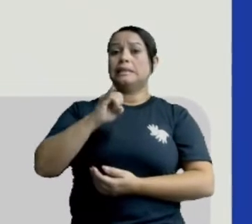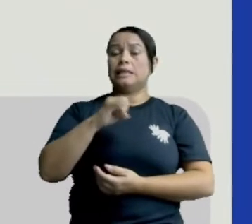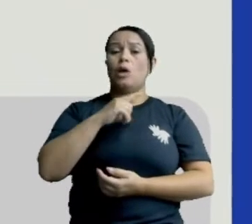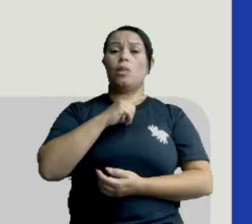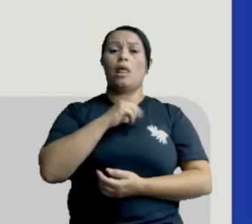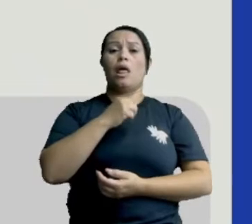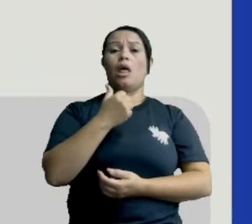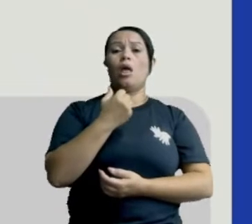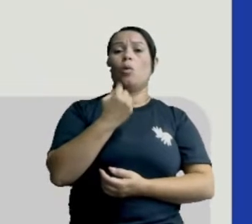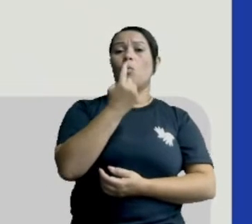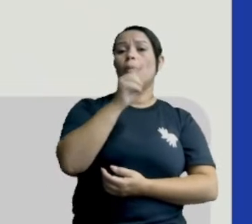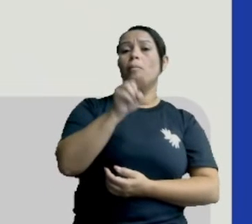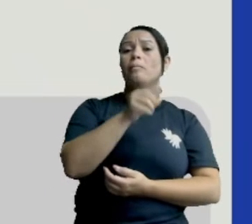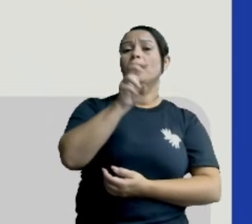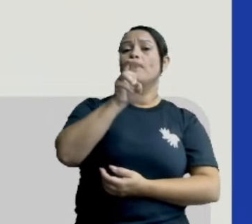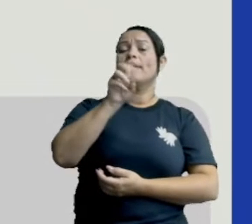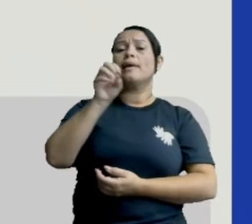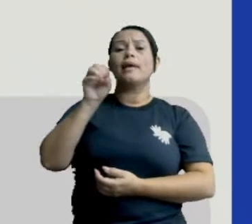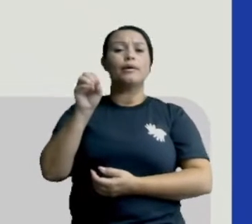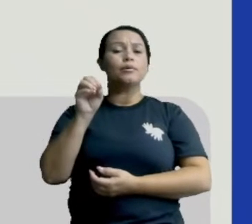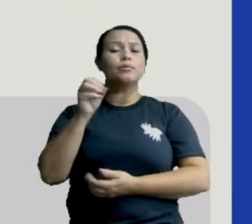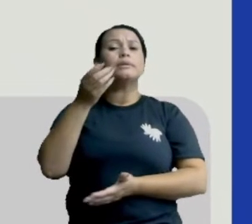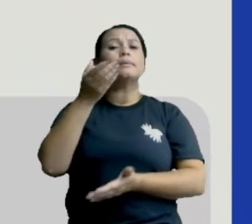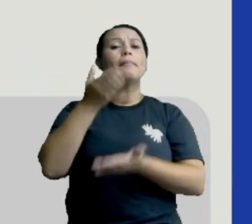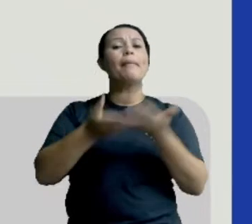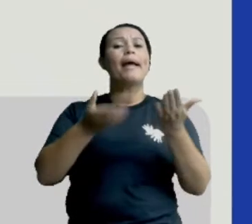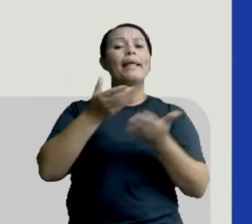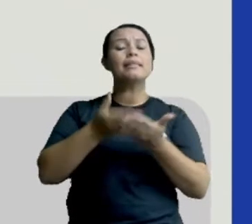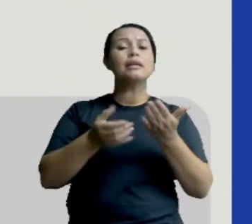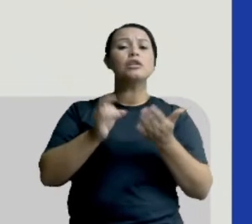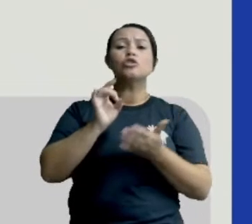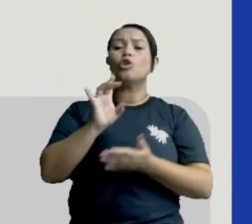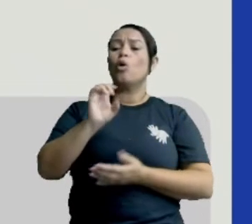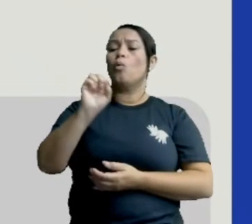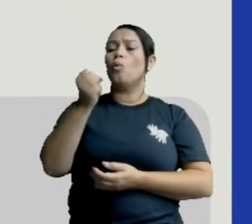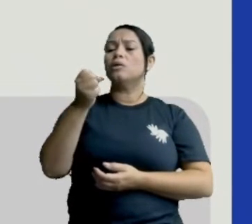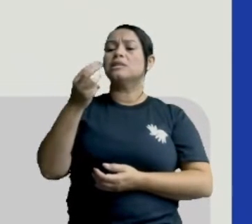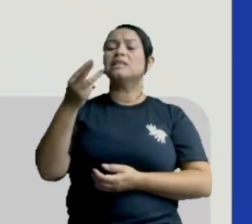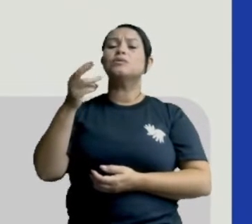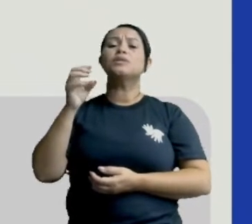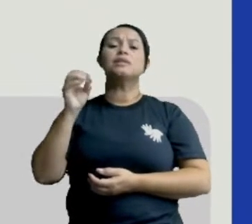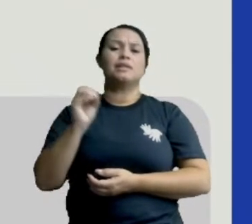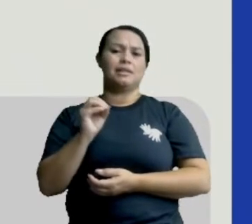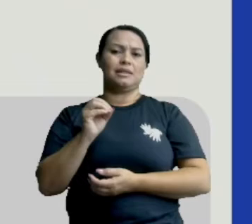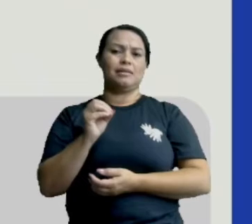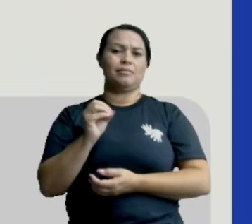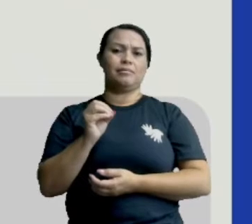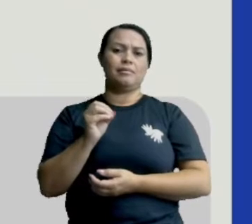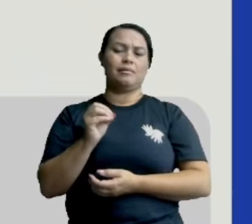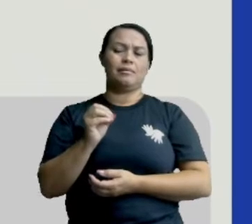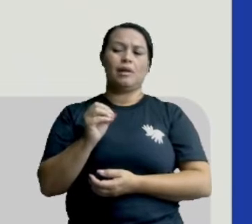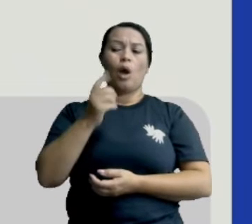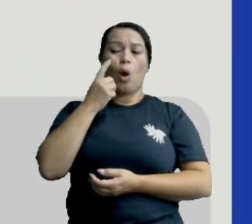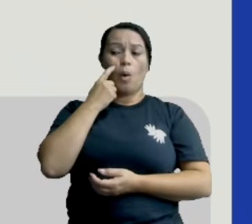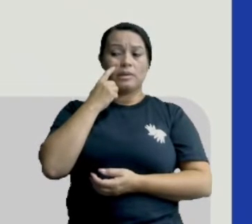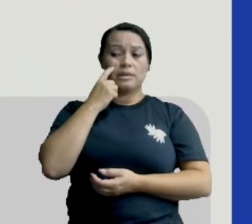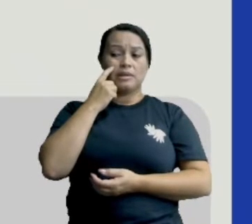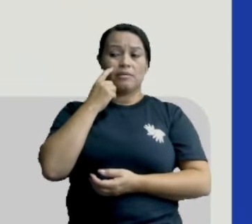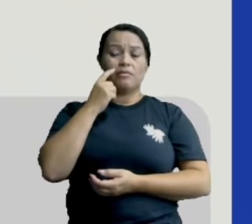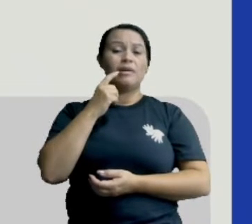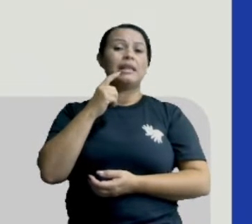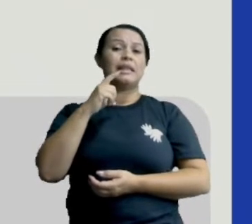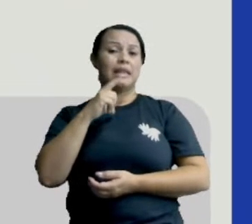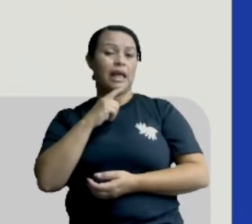tenho 1.500 e perco e fico apenas com 830, aqui aconteceu o quê?